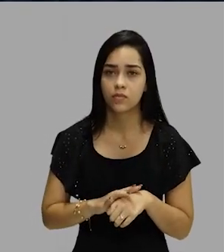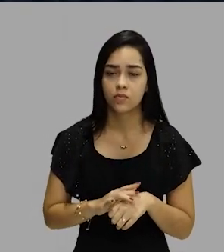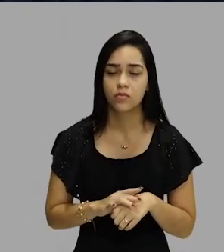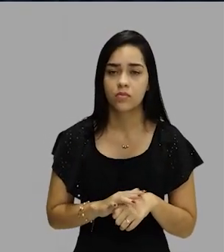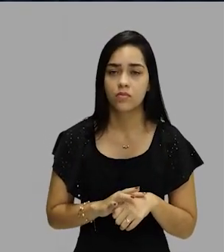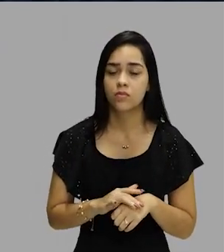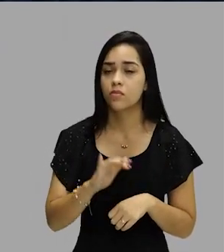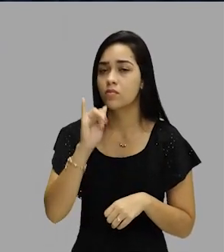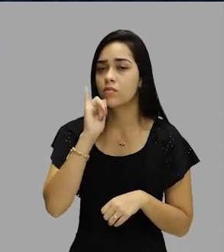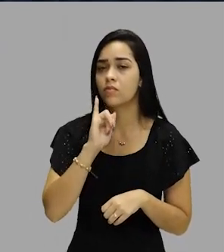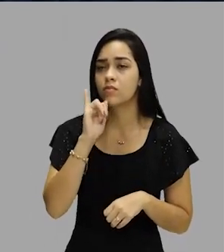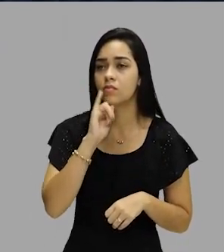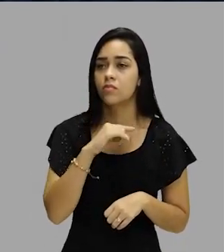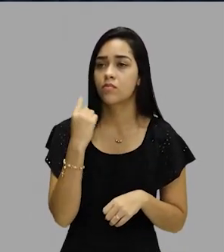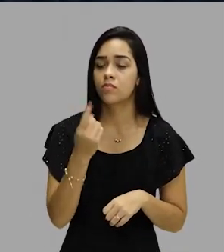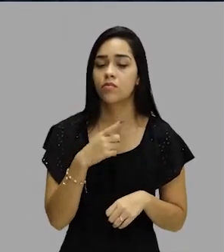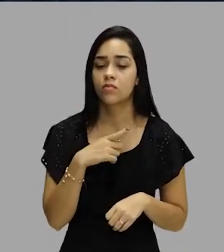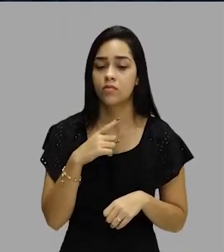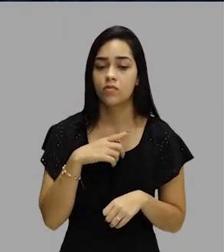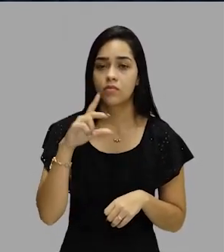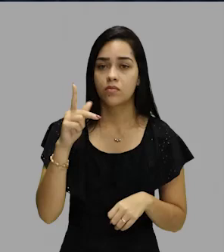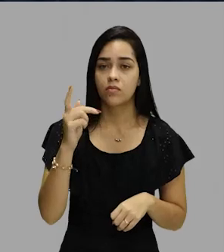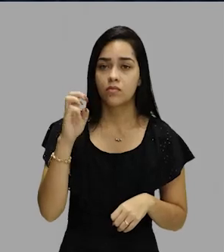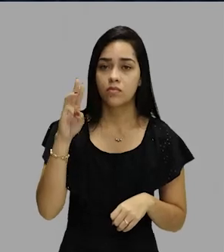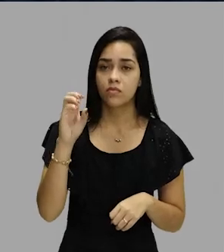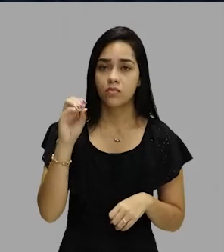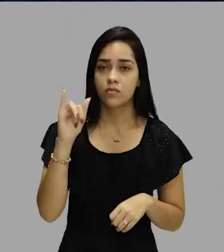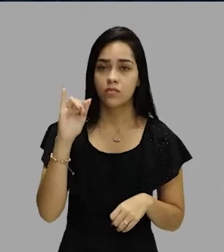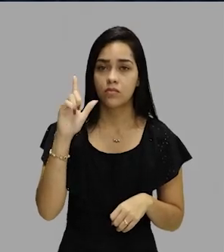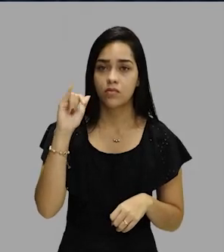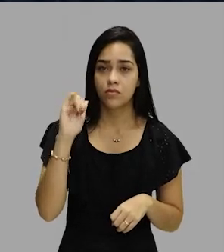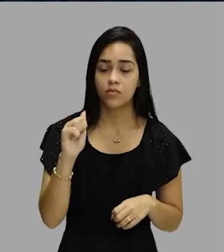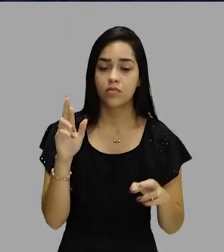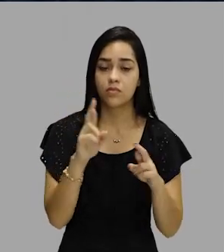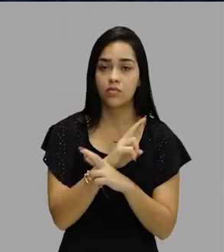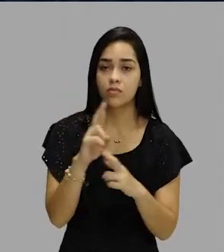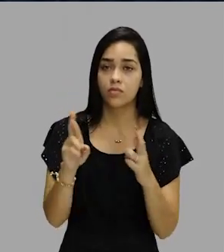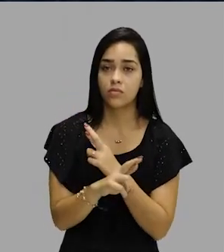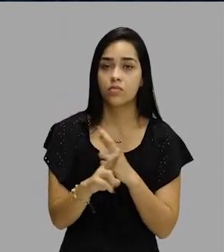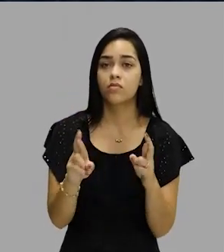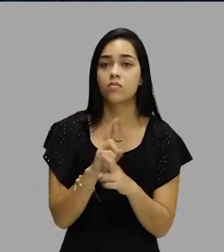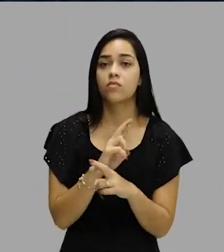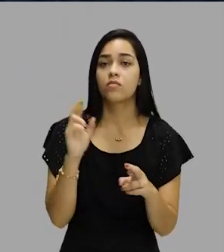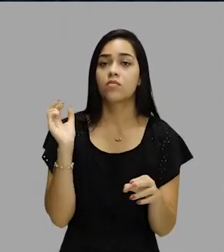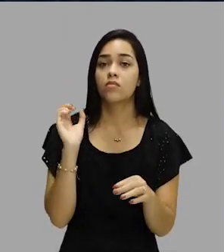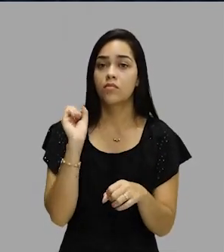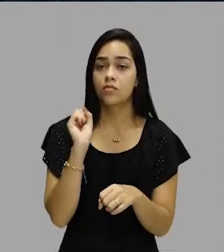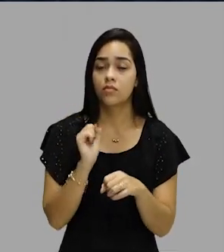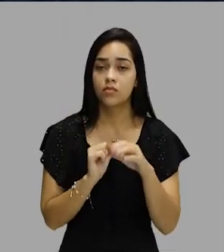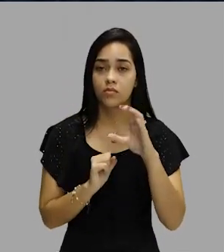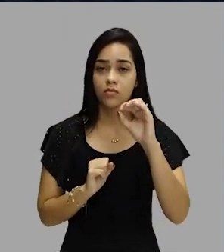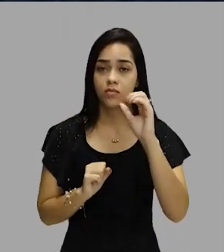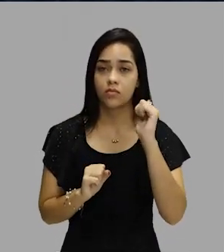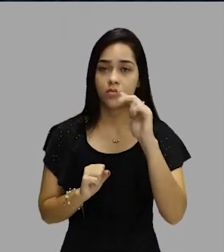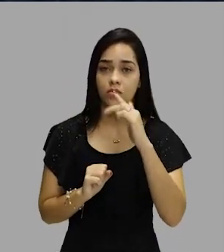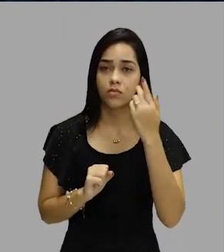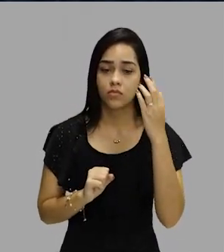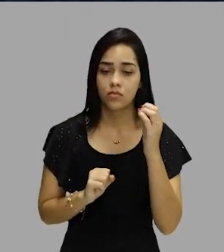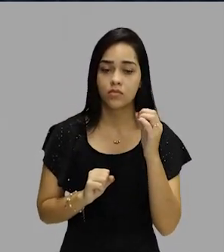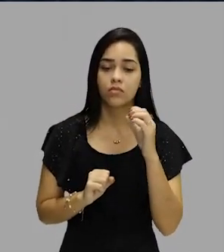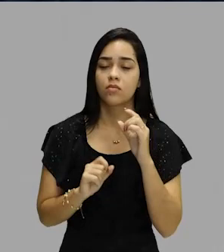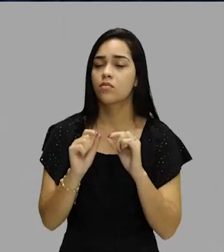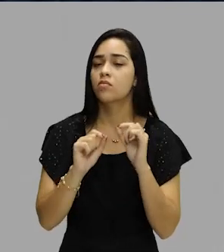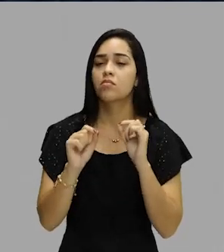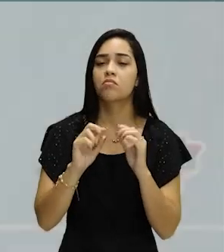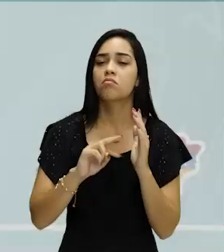né? Como, por exemplo, aqui, ó, nós temos a hemofilia, que é uma doença relacionada com a coagulação sanguínea, tá, pessoal? Então, o que